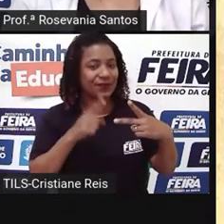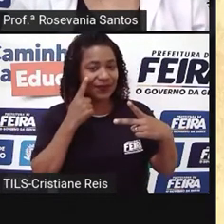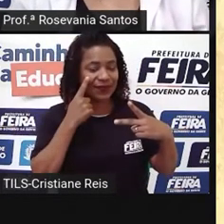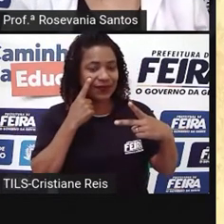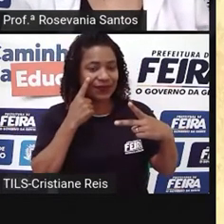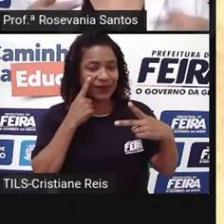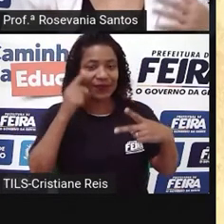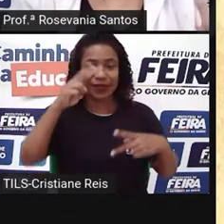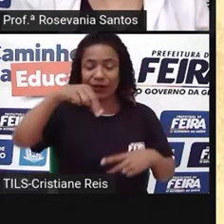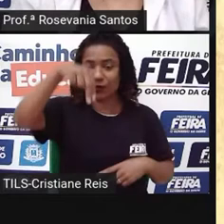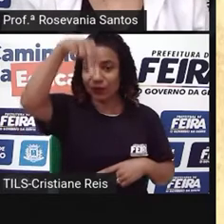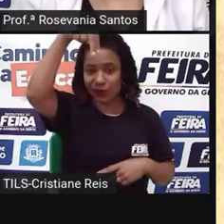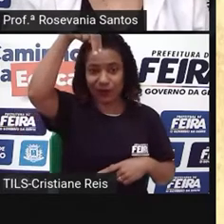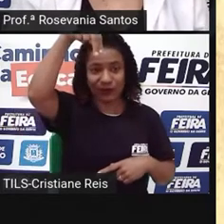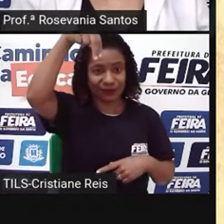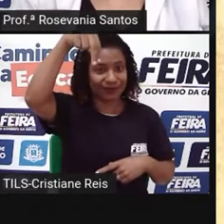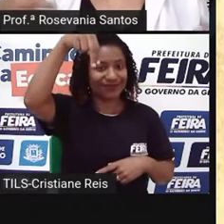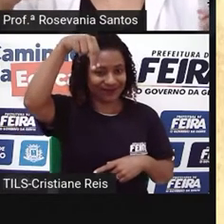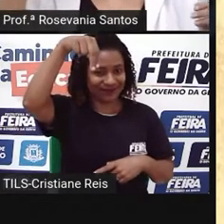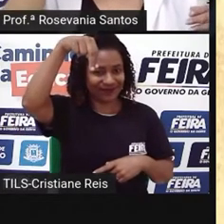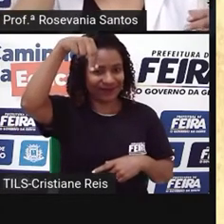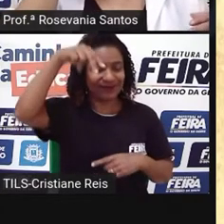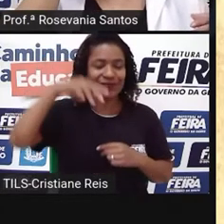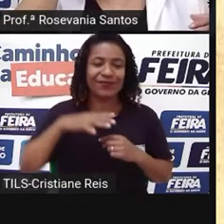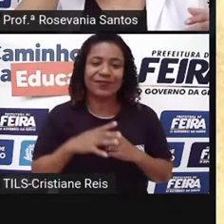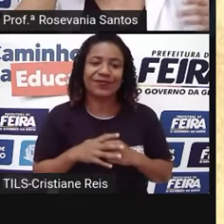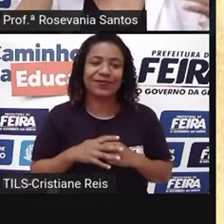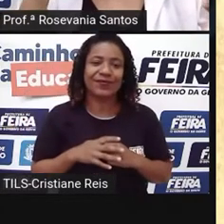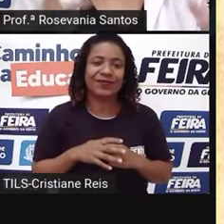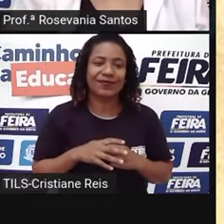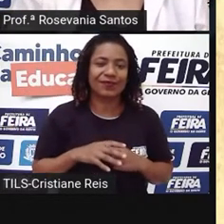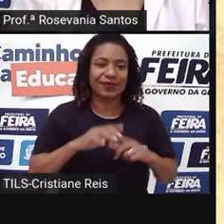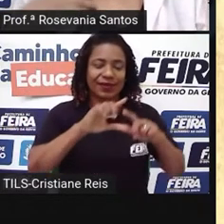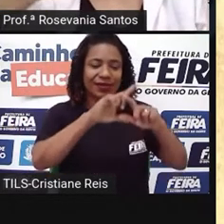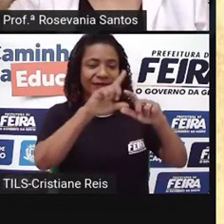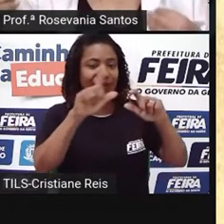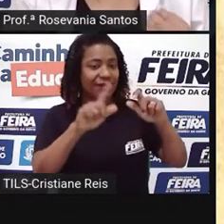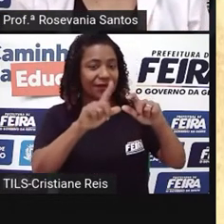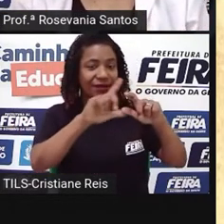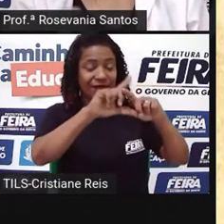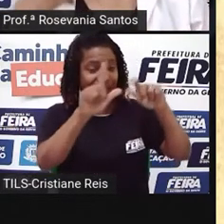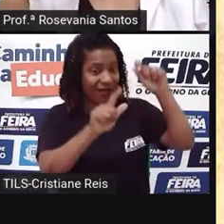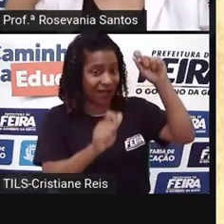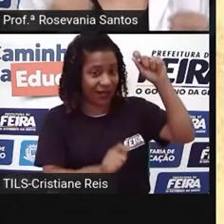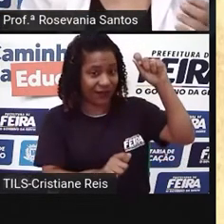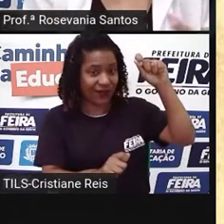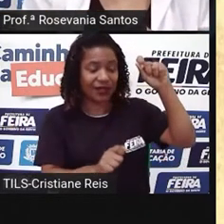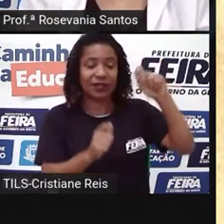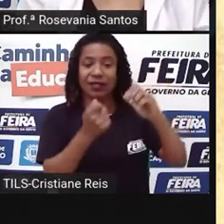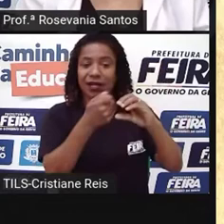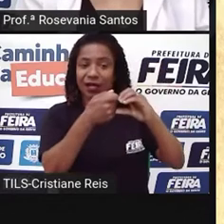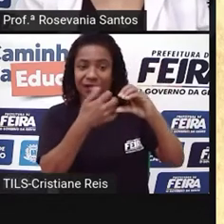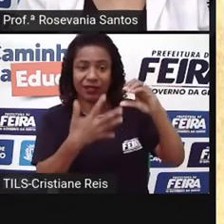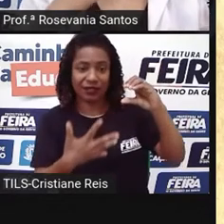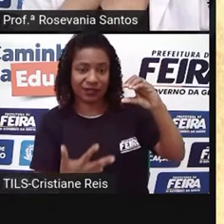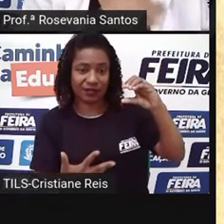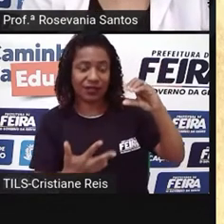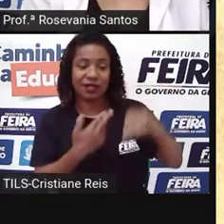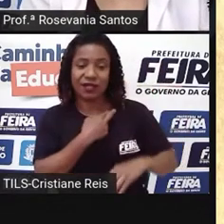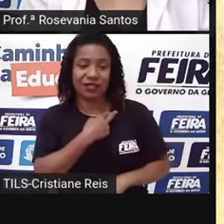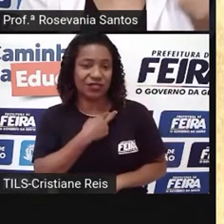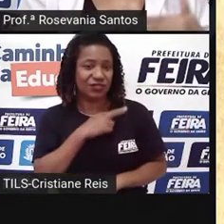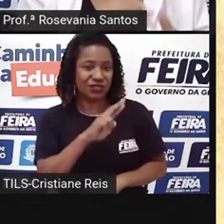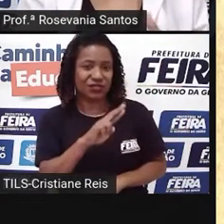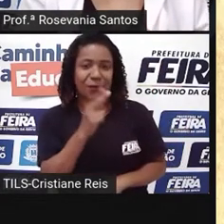é considerada, bora dizer assim, né, é a África de características religiosas bastante semelhantes, porque ela